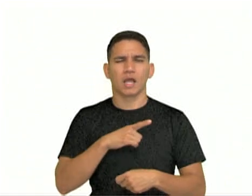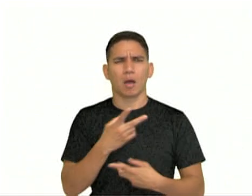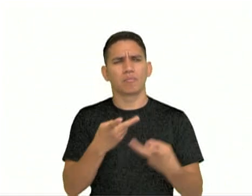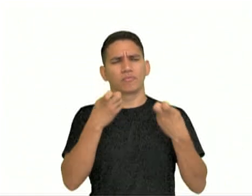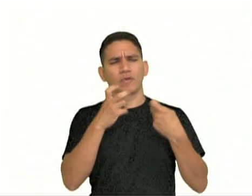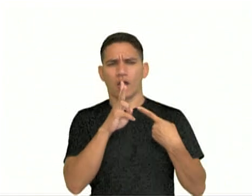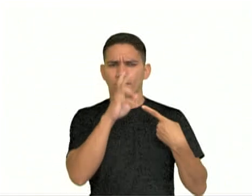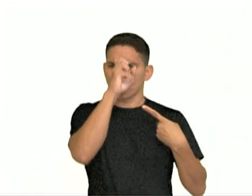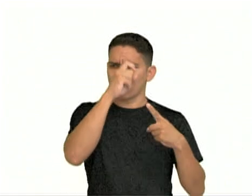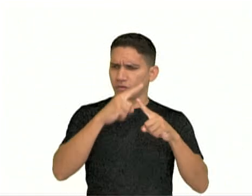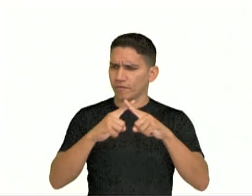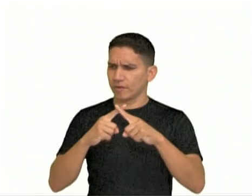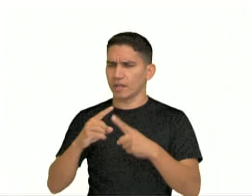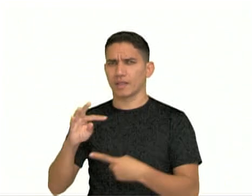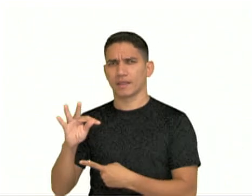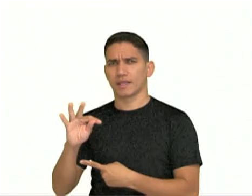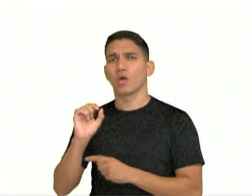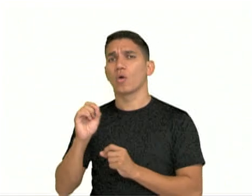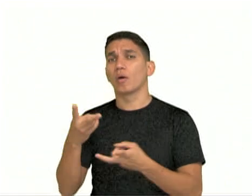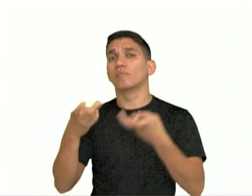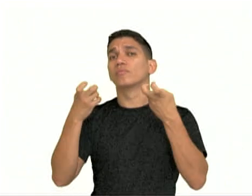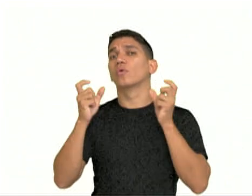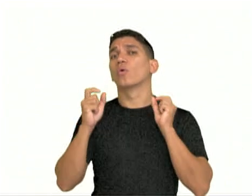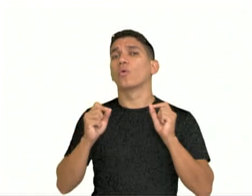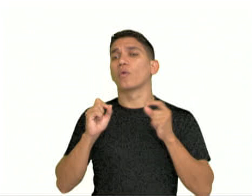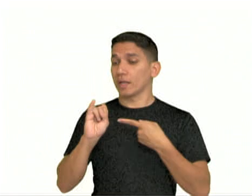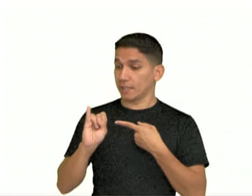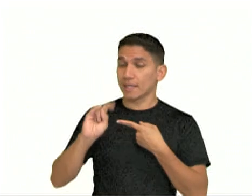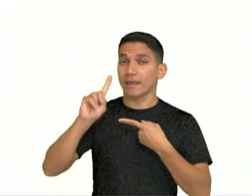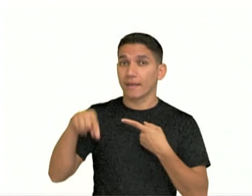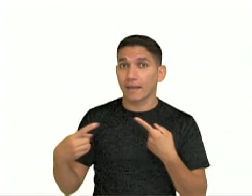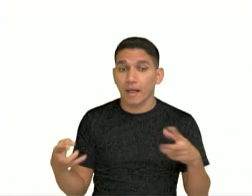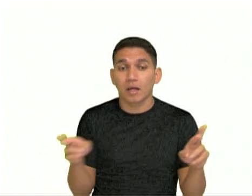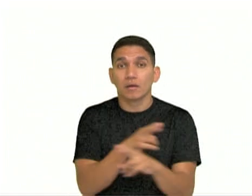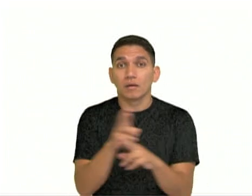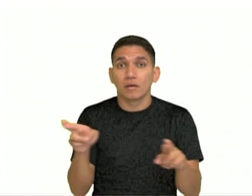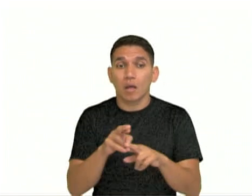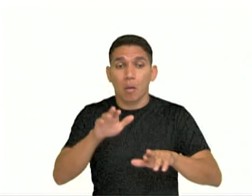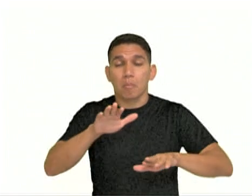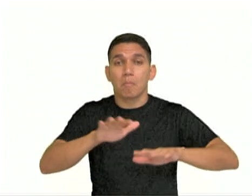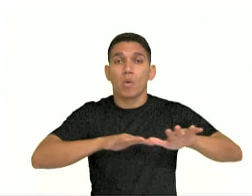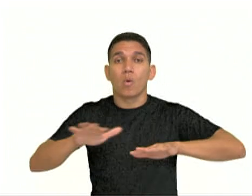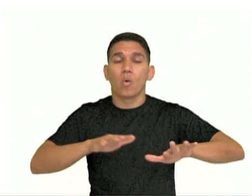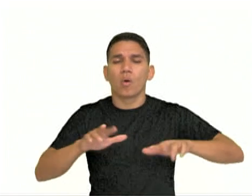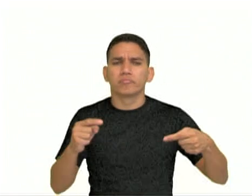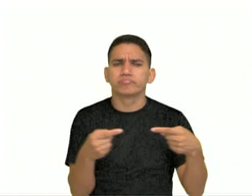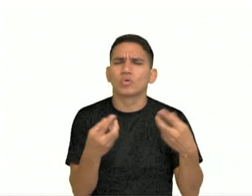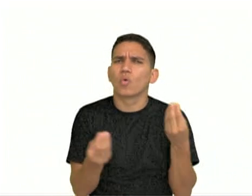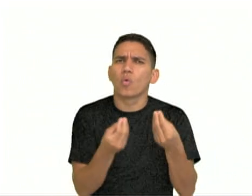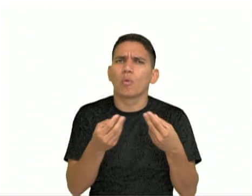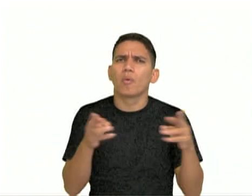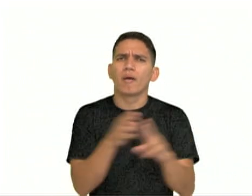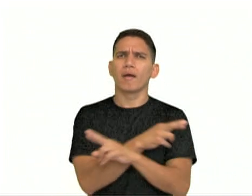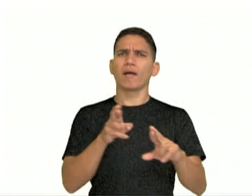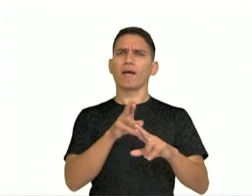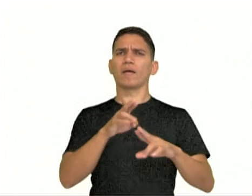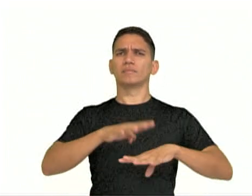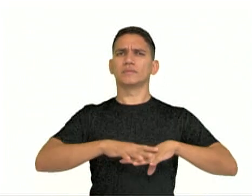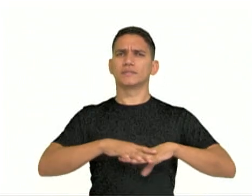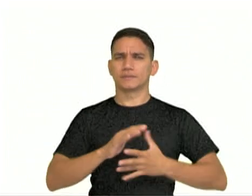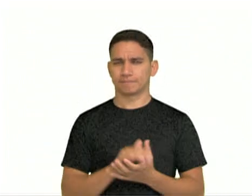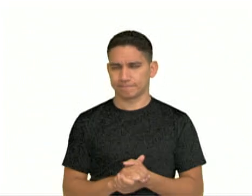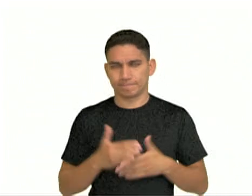mas a gente já conversou e já percebeu que impulso está relacionado com essa quantidade de movimento. Mas como é que é essa relação matemática?